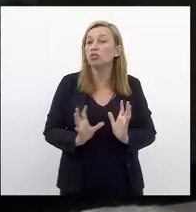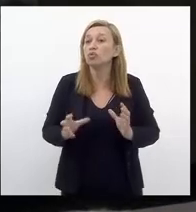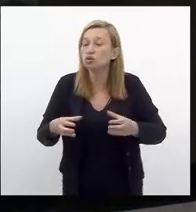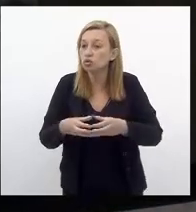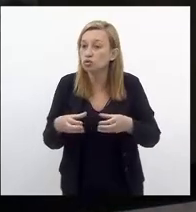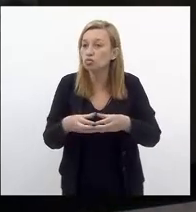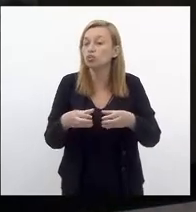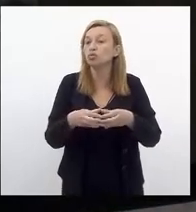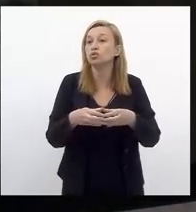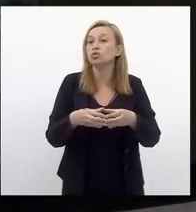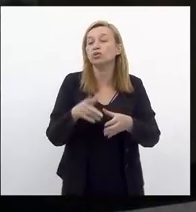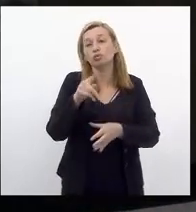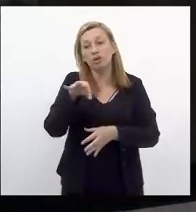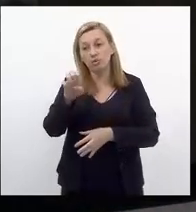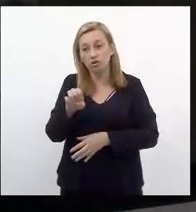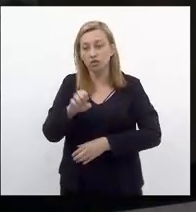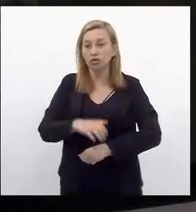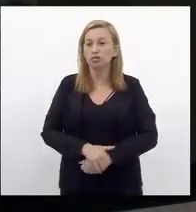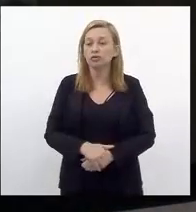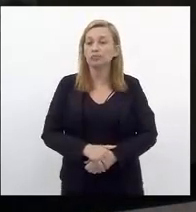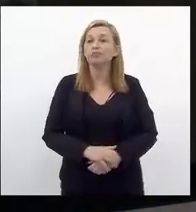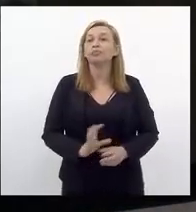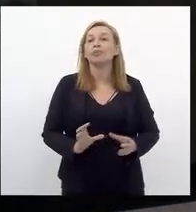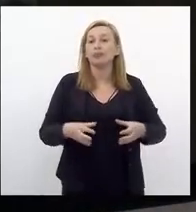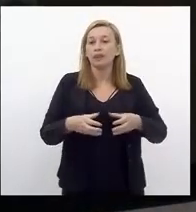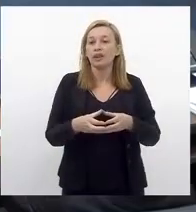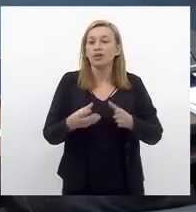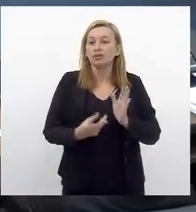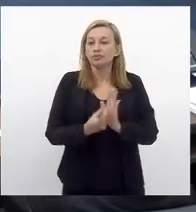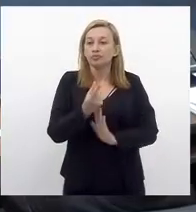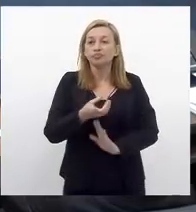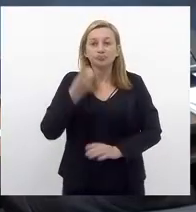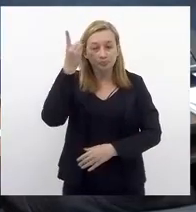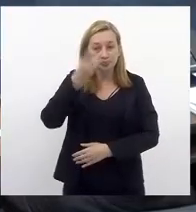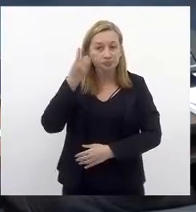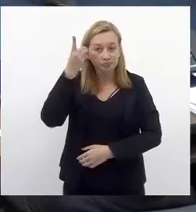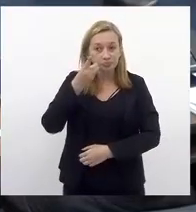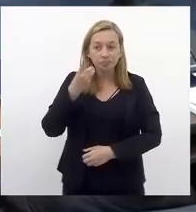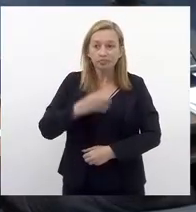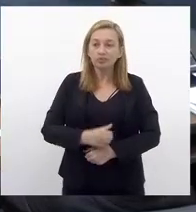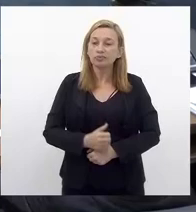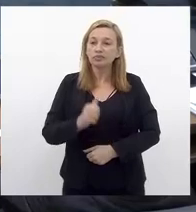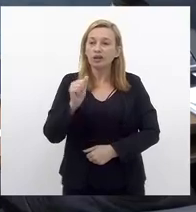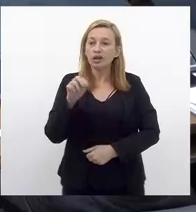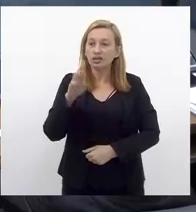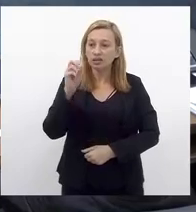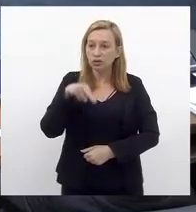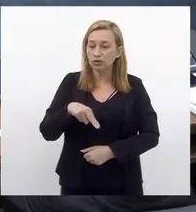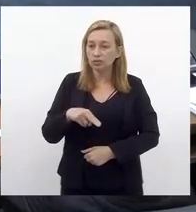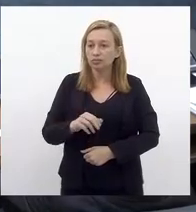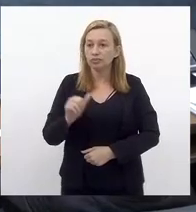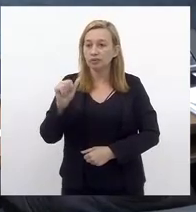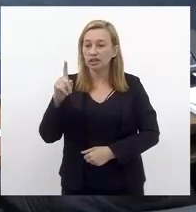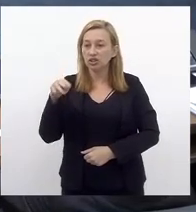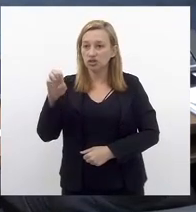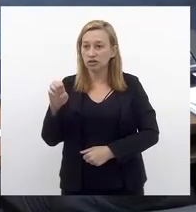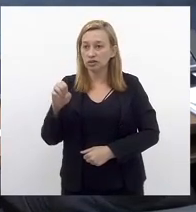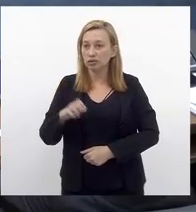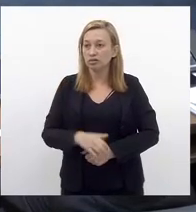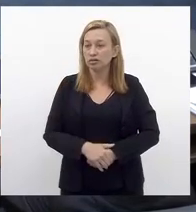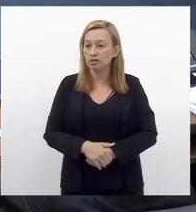conjunto do pacote pela comissão de orçamento Deputado Anderson Alexandre